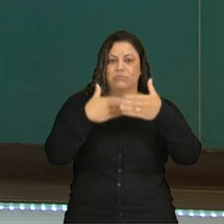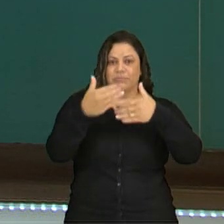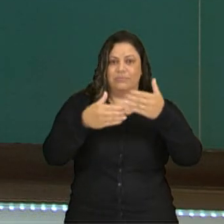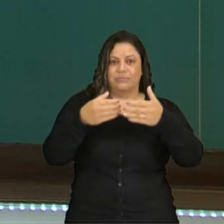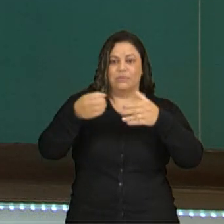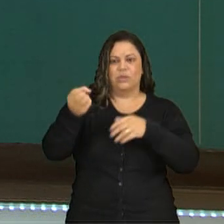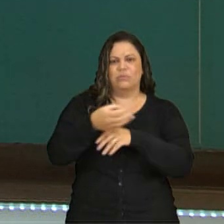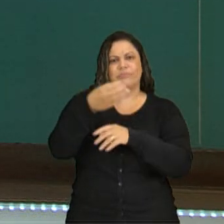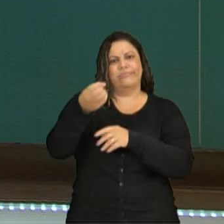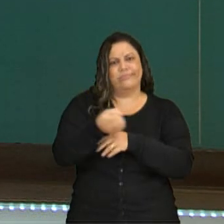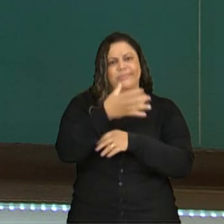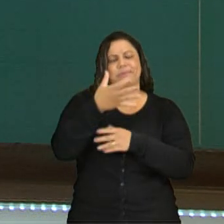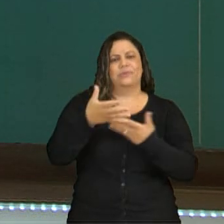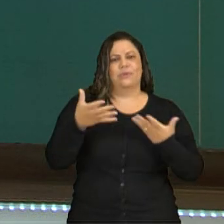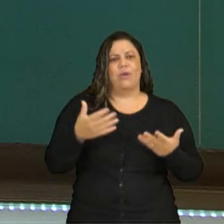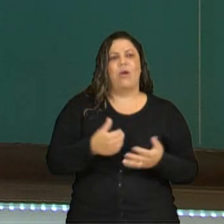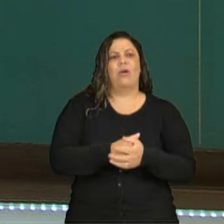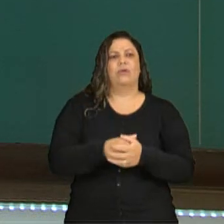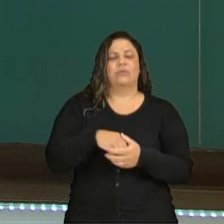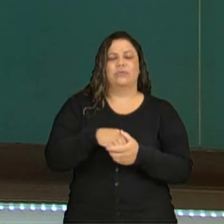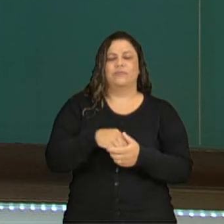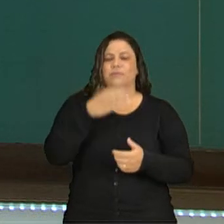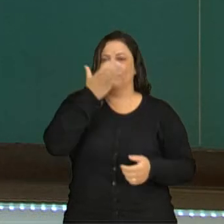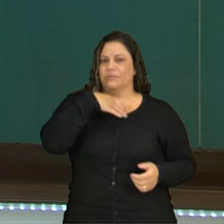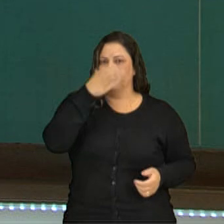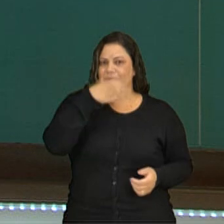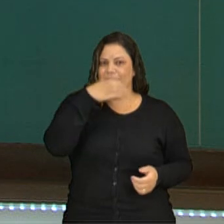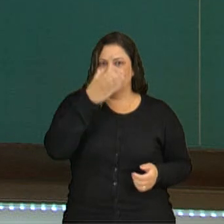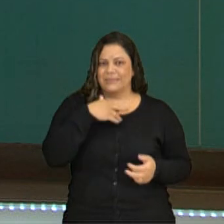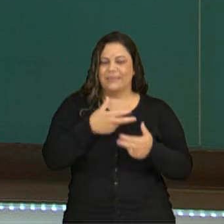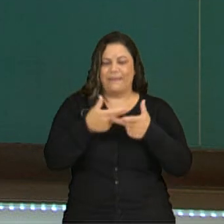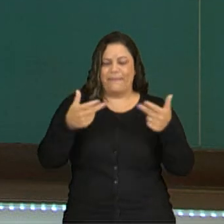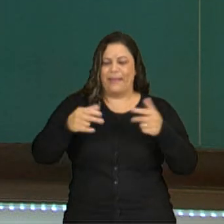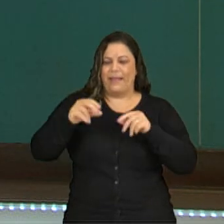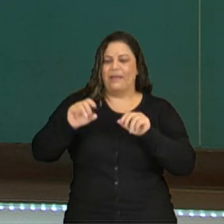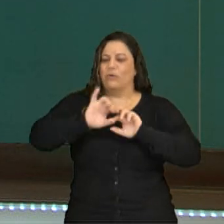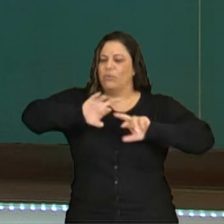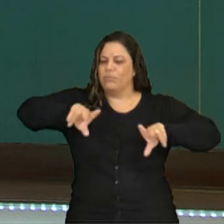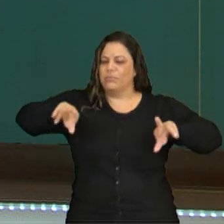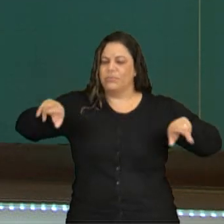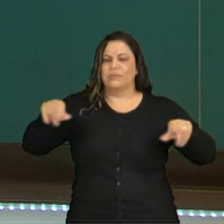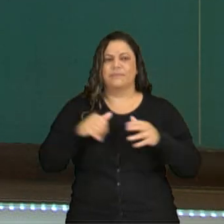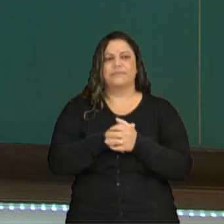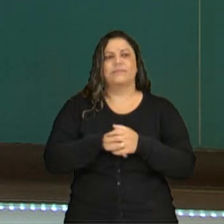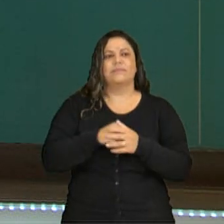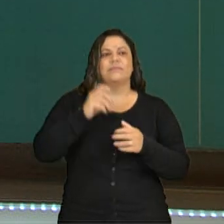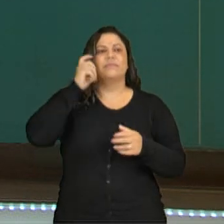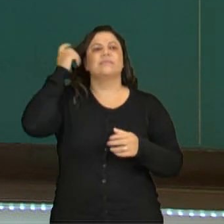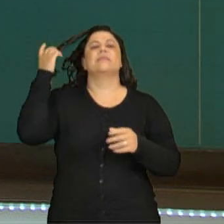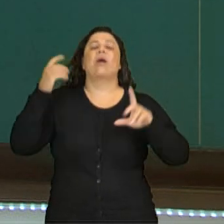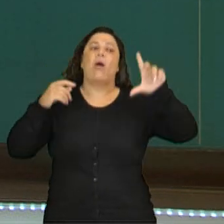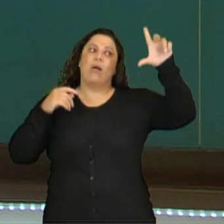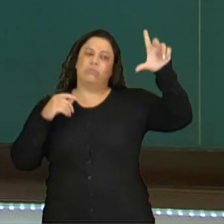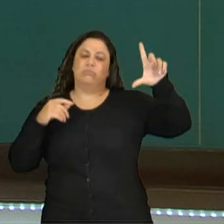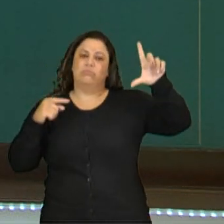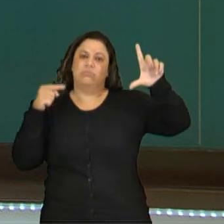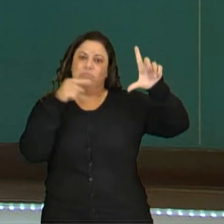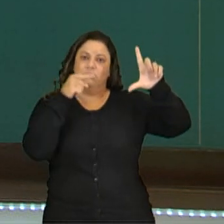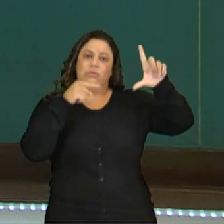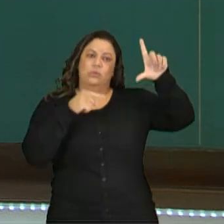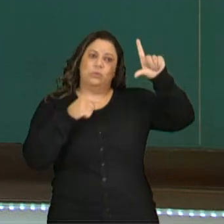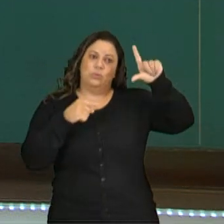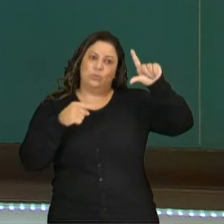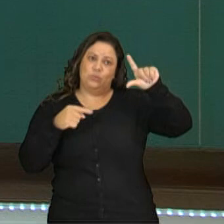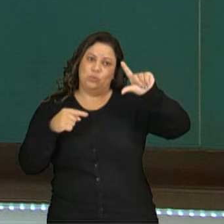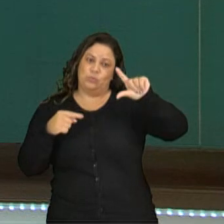os novos smartphones, que também foram crescendo de tamanho. Então, olha só, começamos